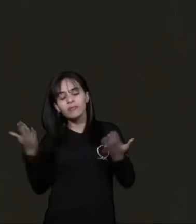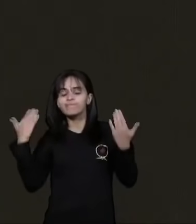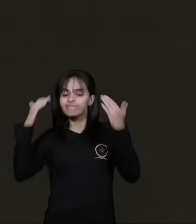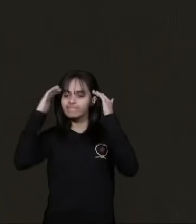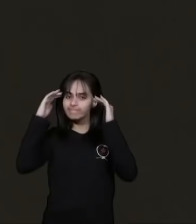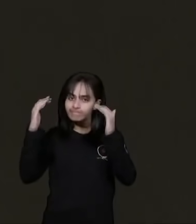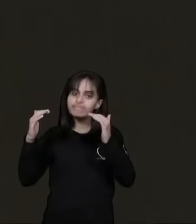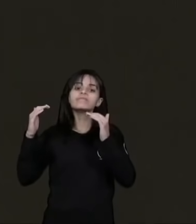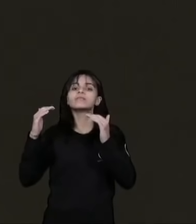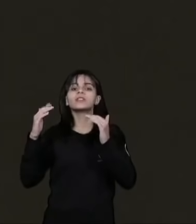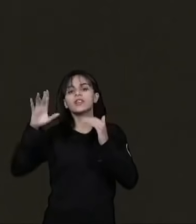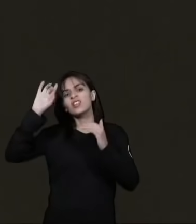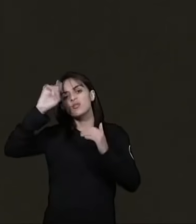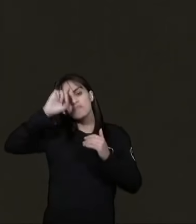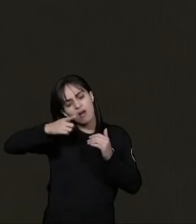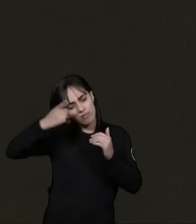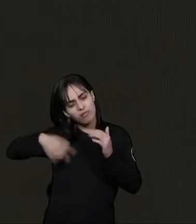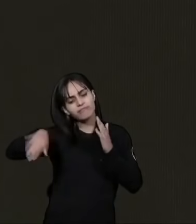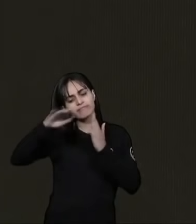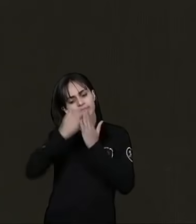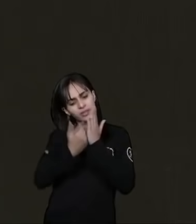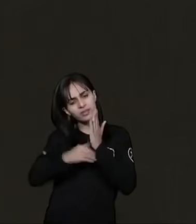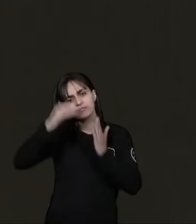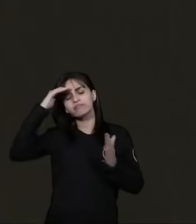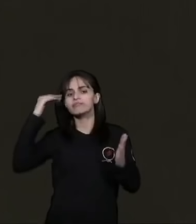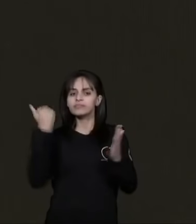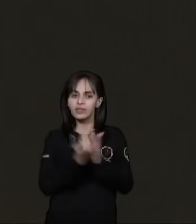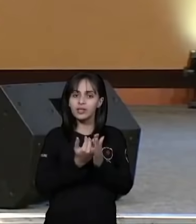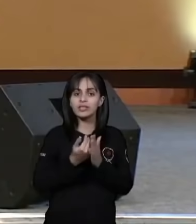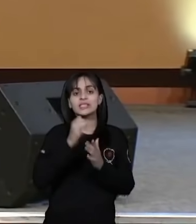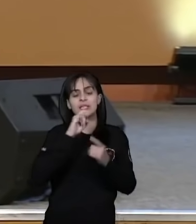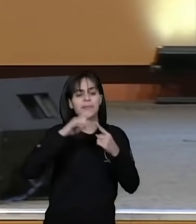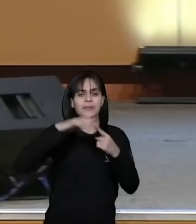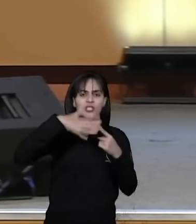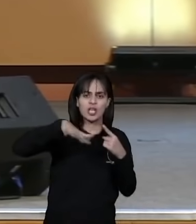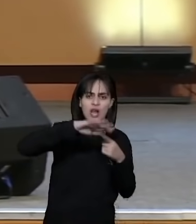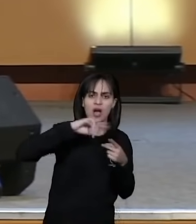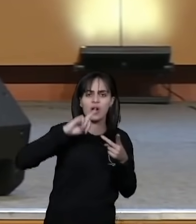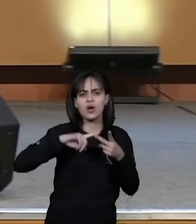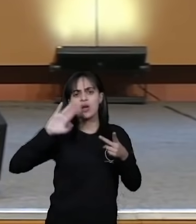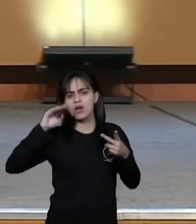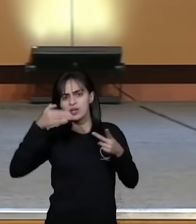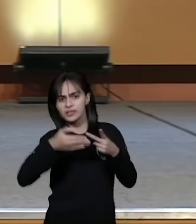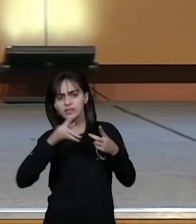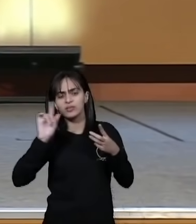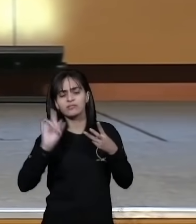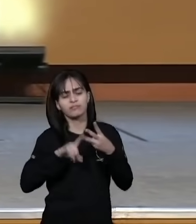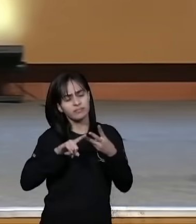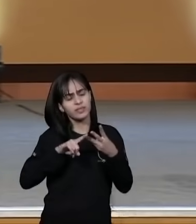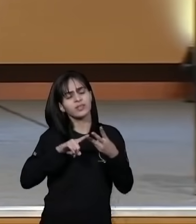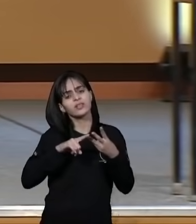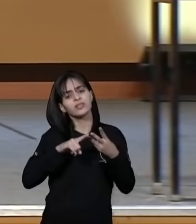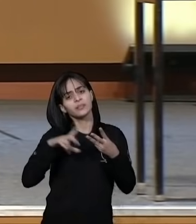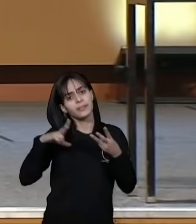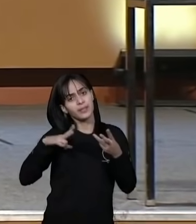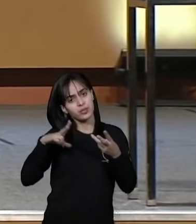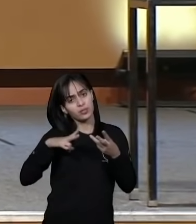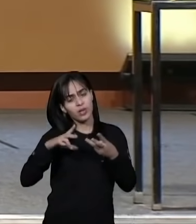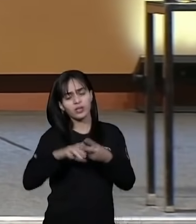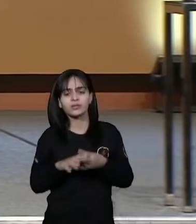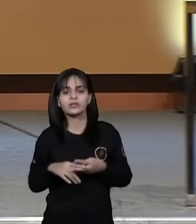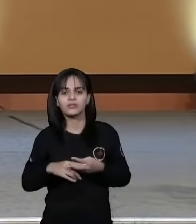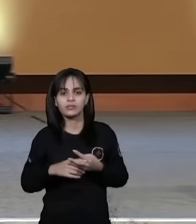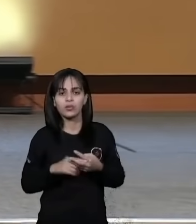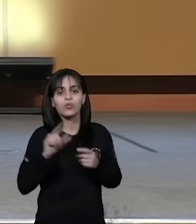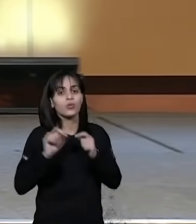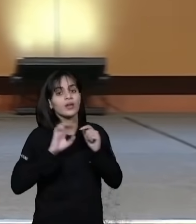submeta aos princípios que Deus estabelece sejam promessa Gerais sejam promessa a gente 30 ou seja as promessas pessoais